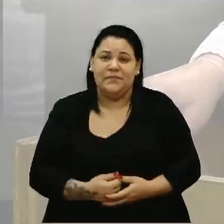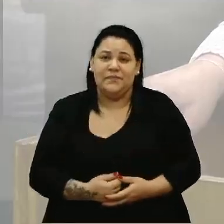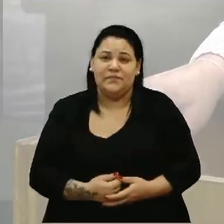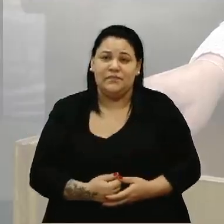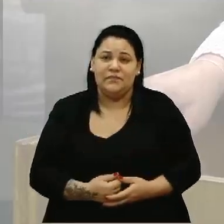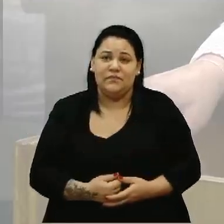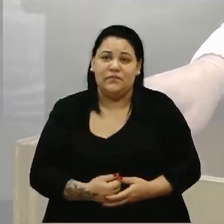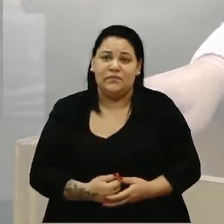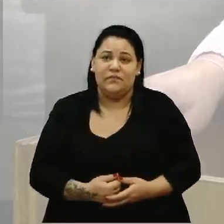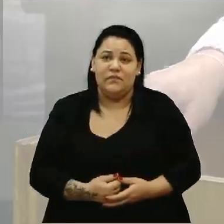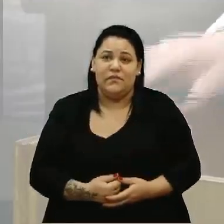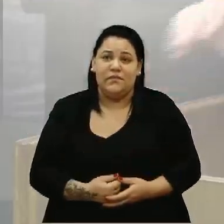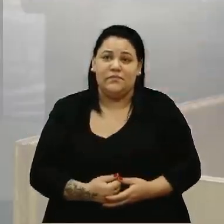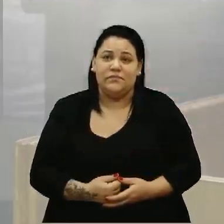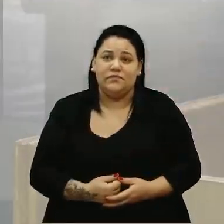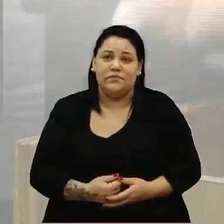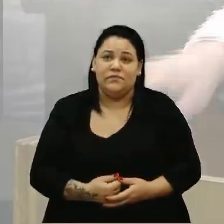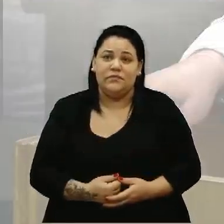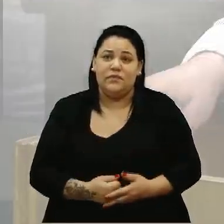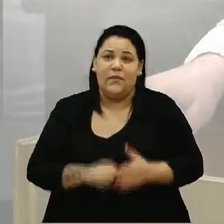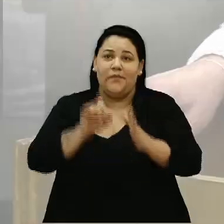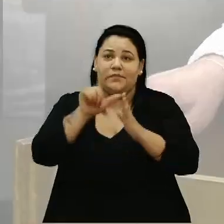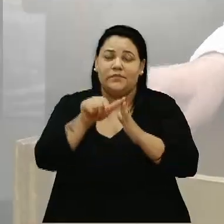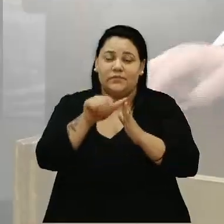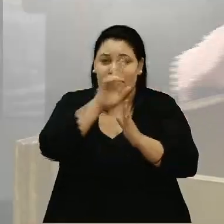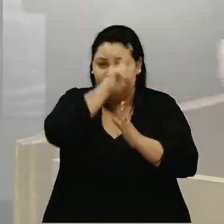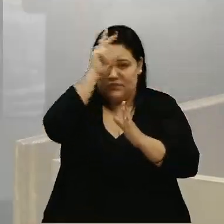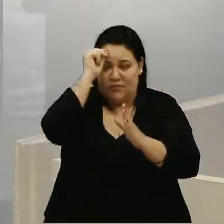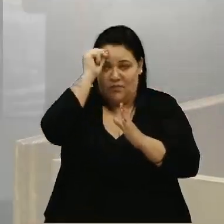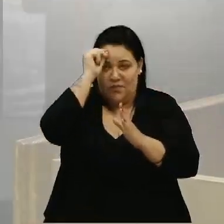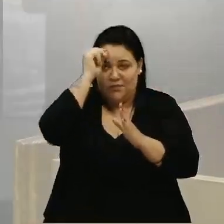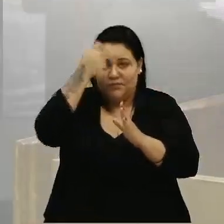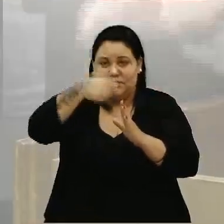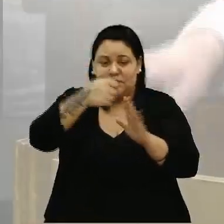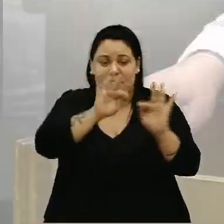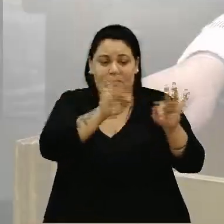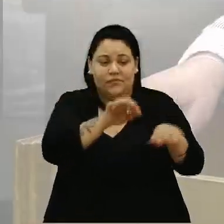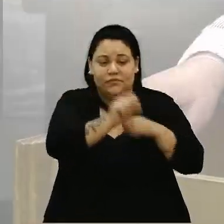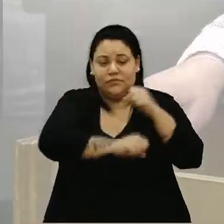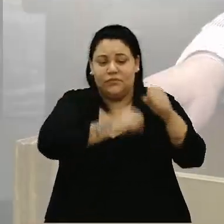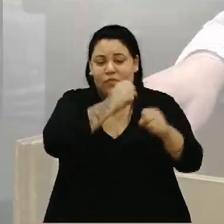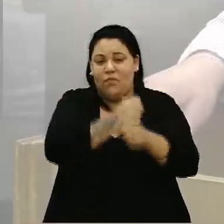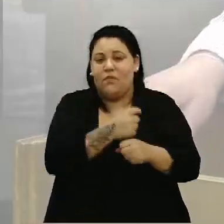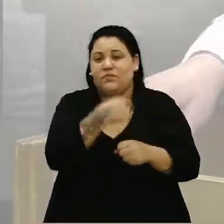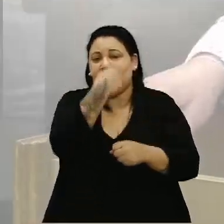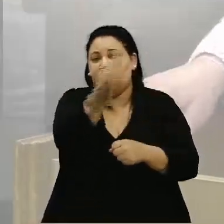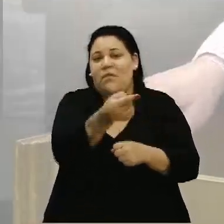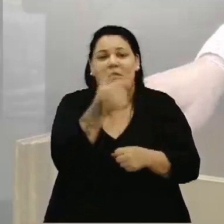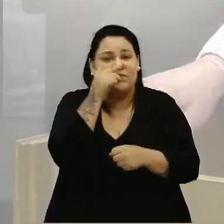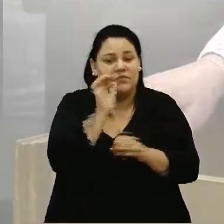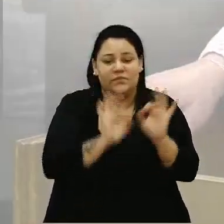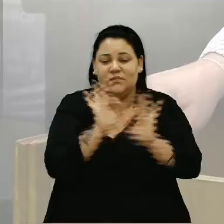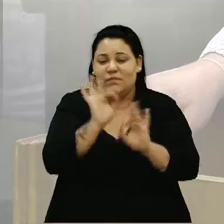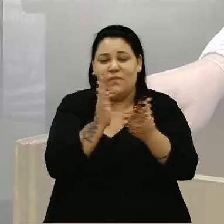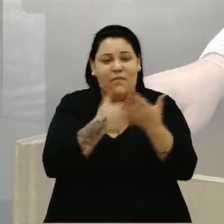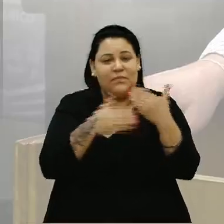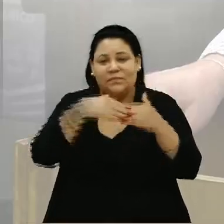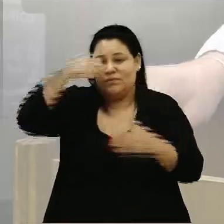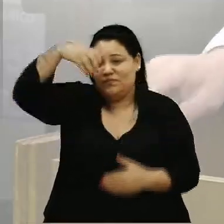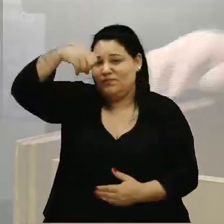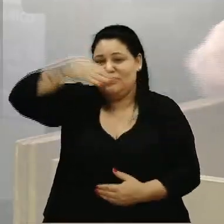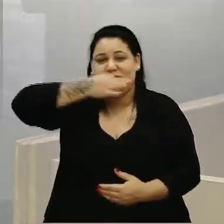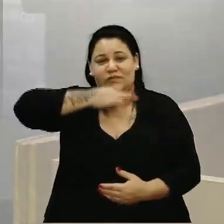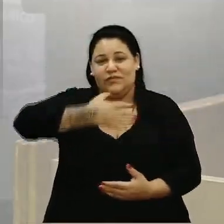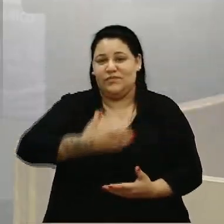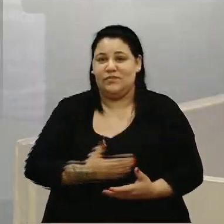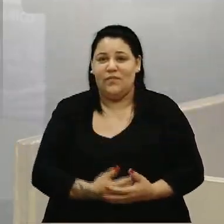isso. Próximo prefeito ou prefeita, vai ser lá para o fim do ano que vem para poder plantar em dia essa iluminação.